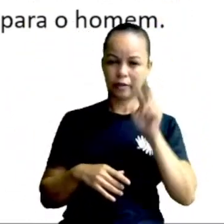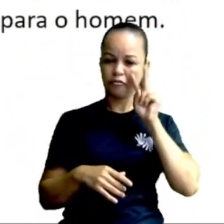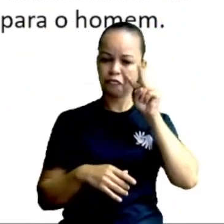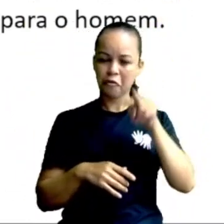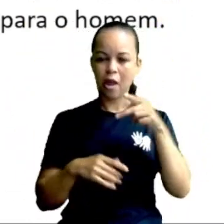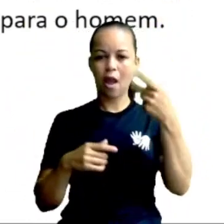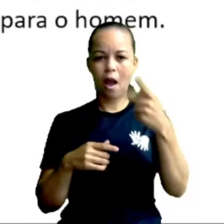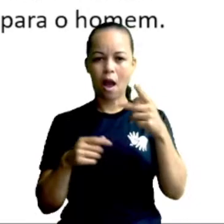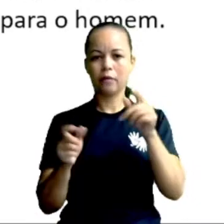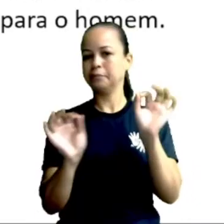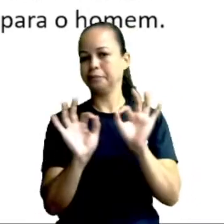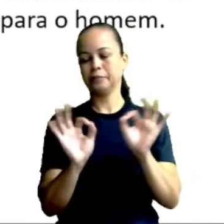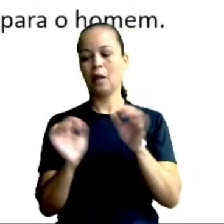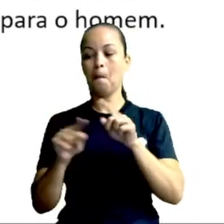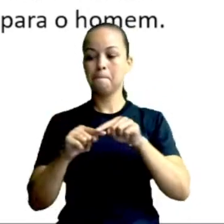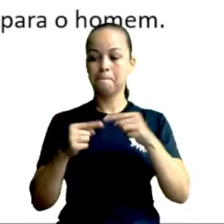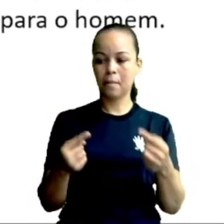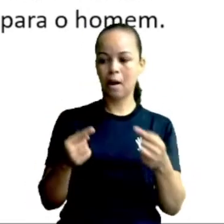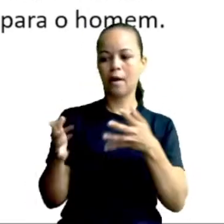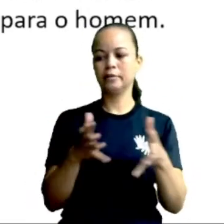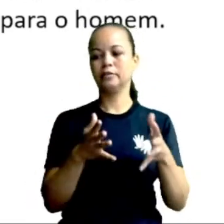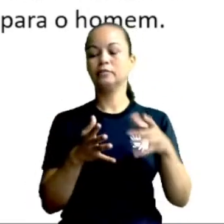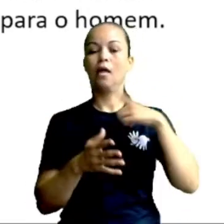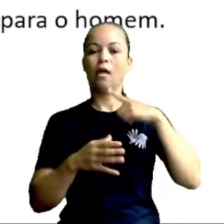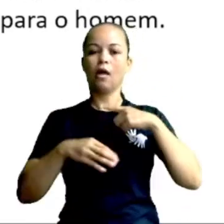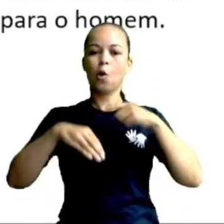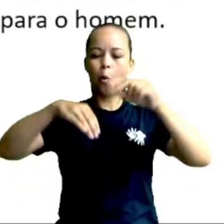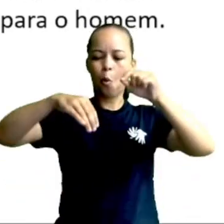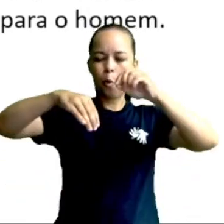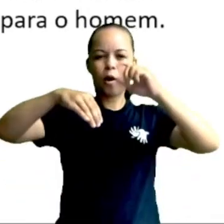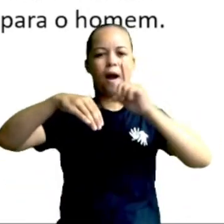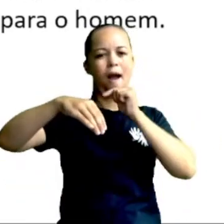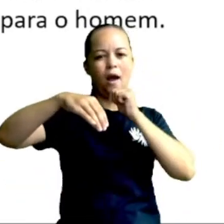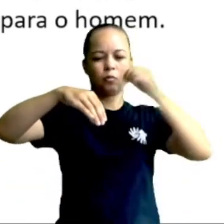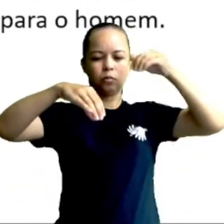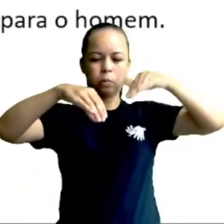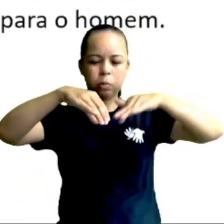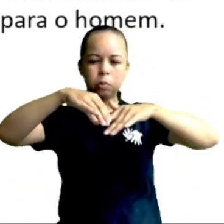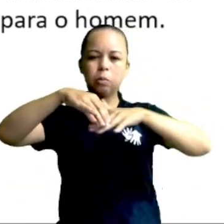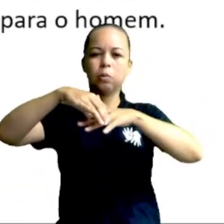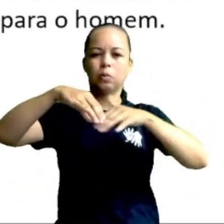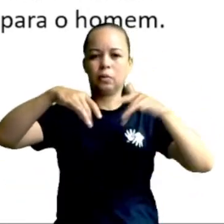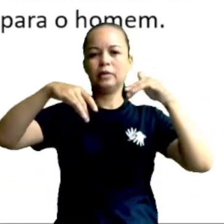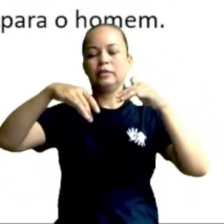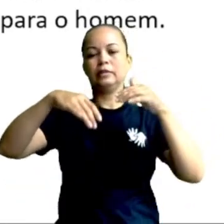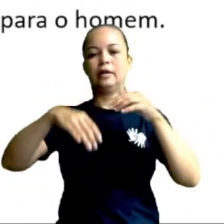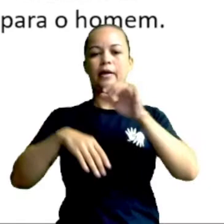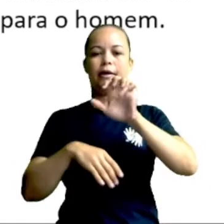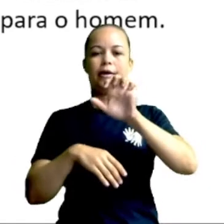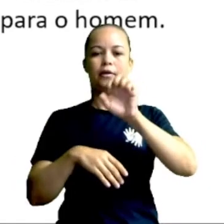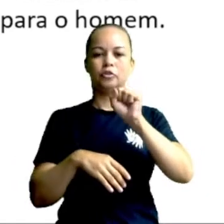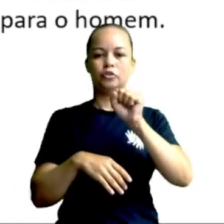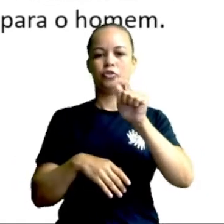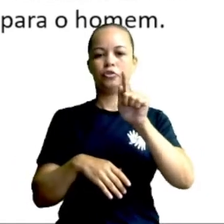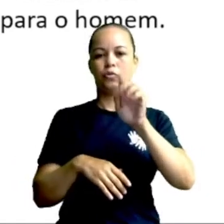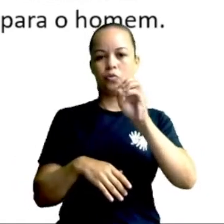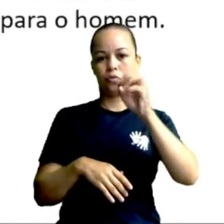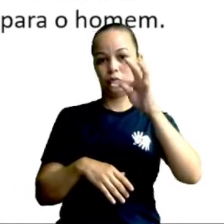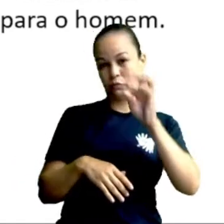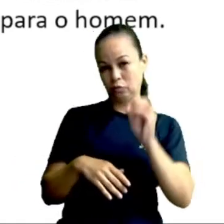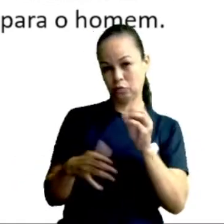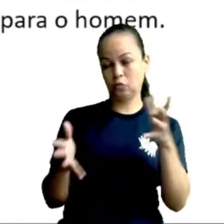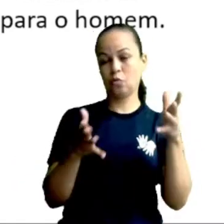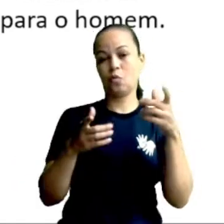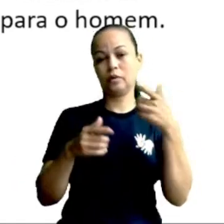dos despejos de esgotos, quando as cidades, os municípios, né, eles não têm aí